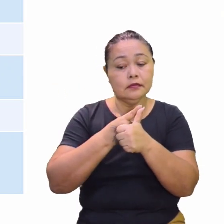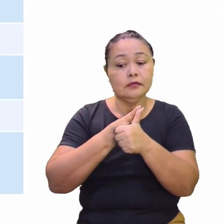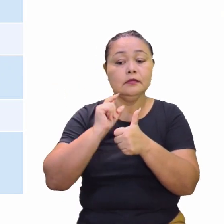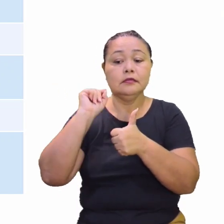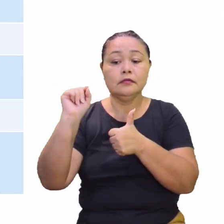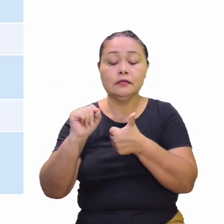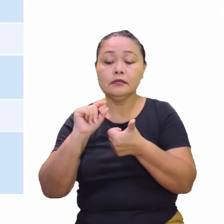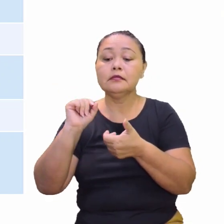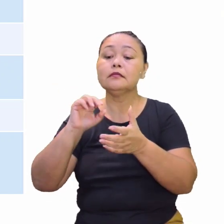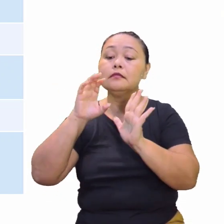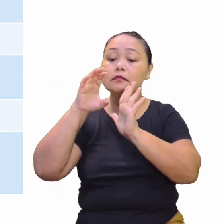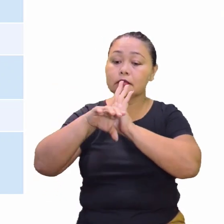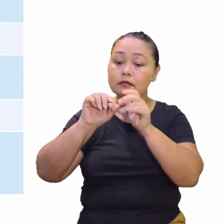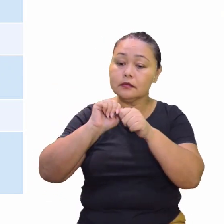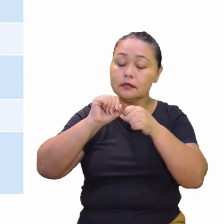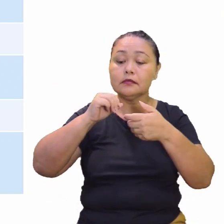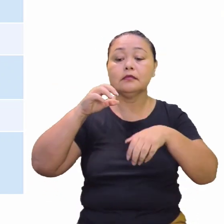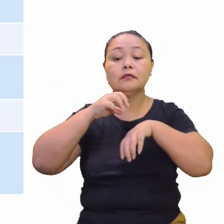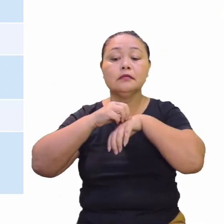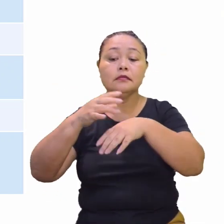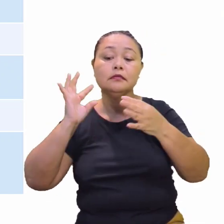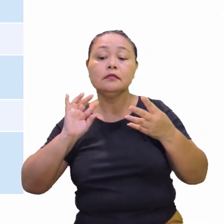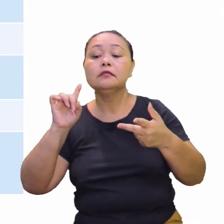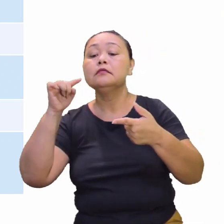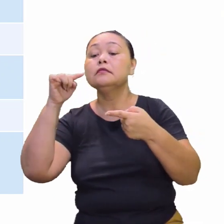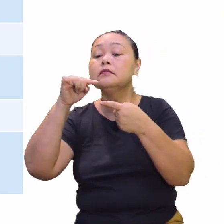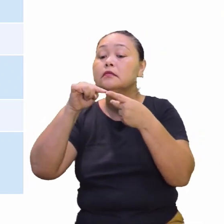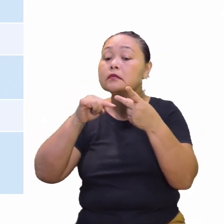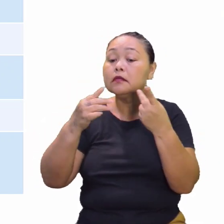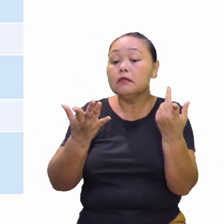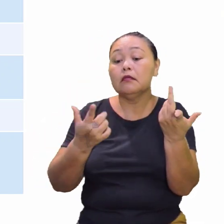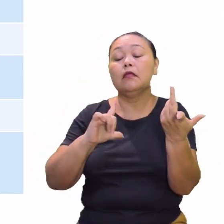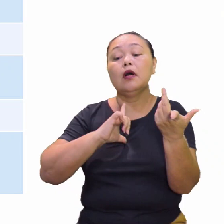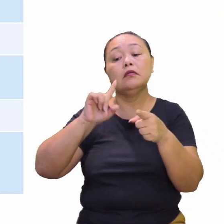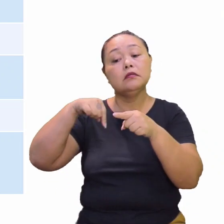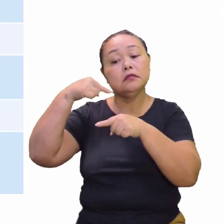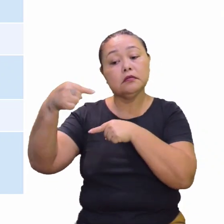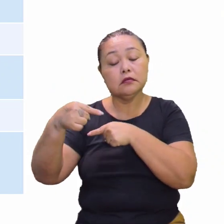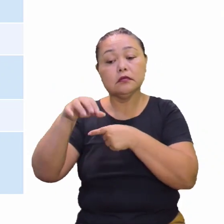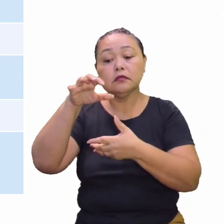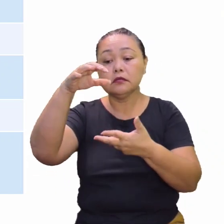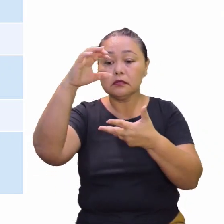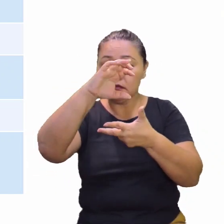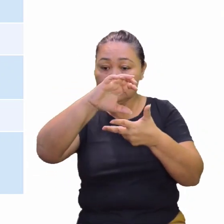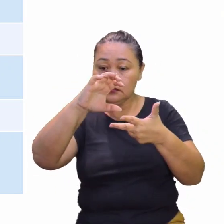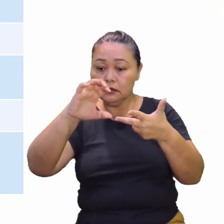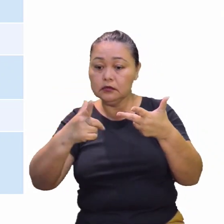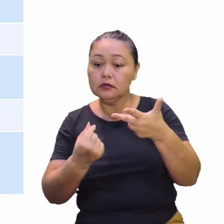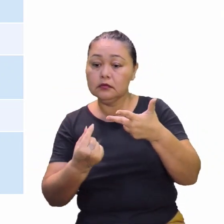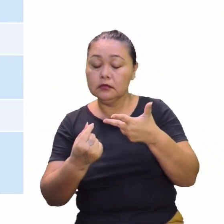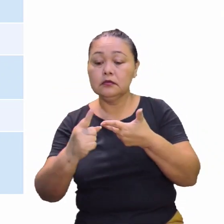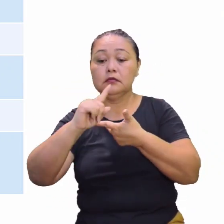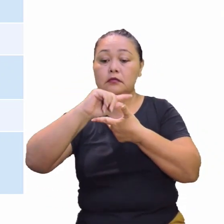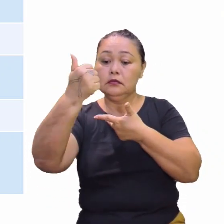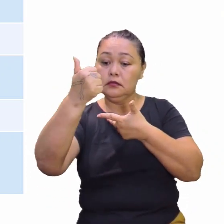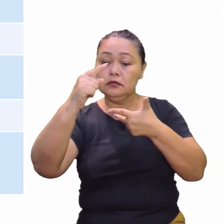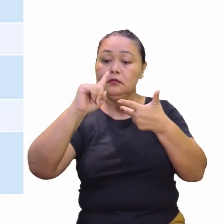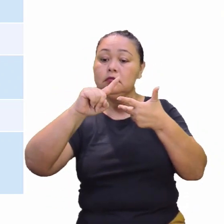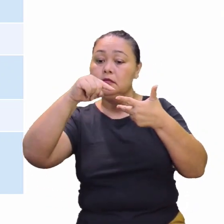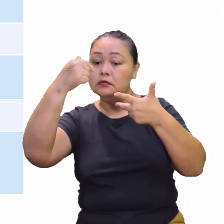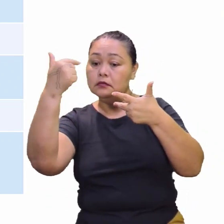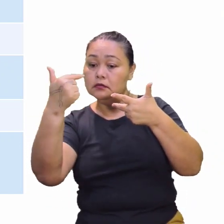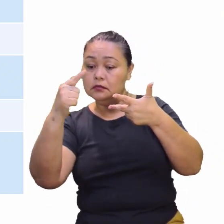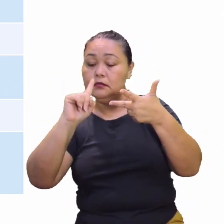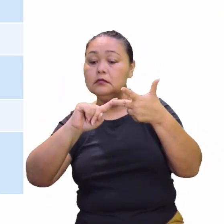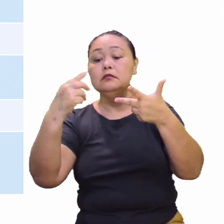primeiramente o que era turismo, né? Quais os tipos de turismo, e entramos na parte de setores econômicos. Aí começando do primário